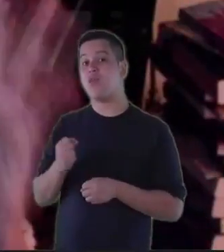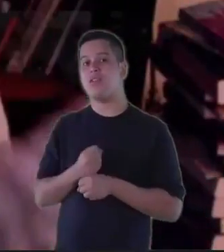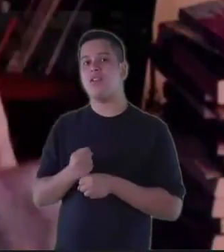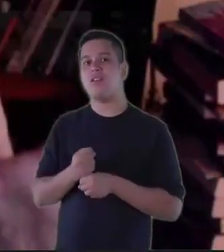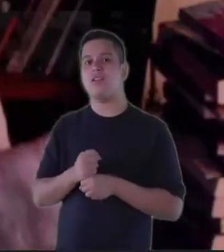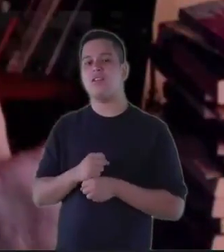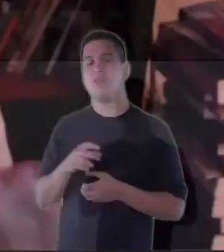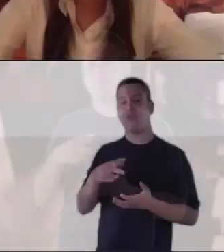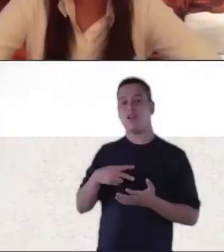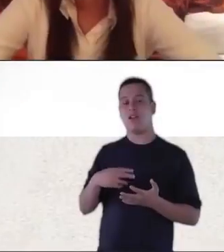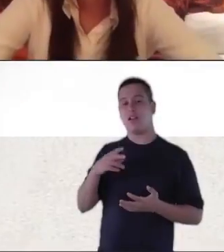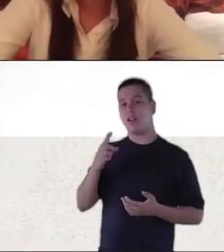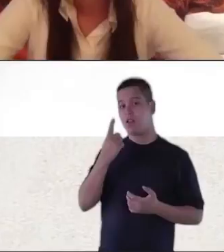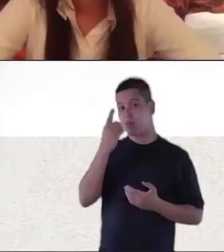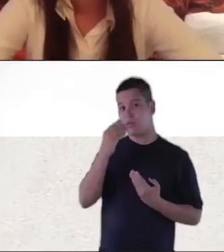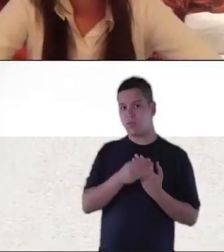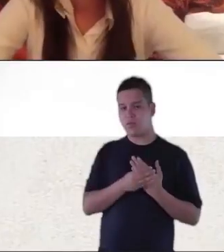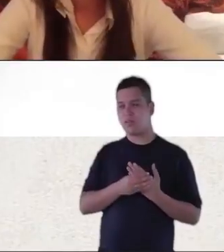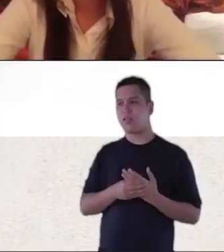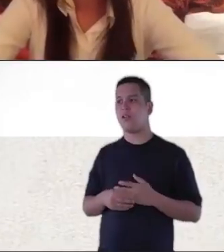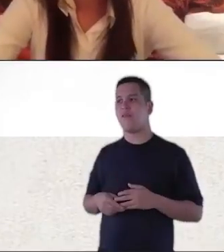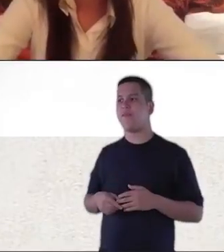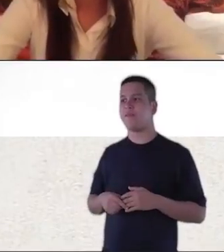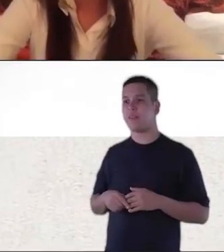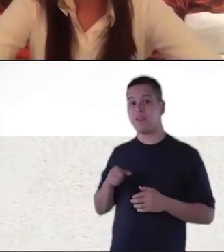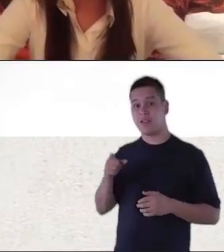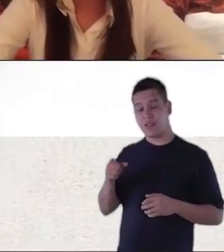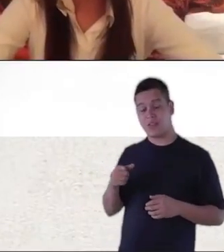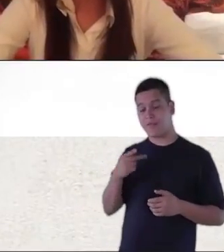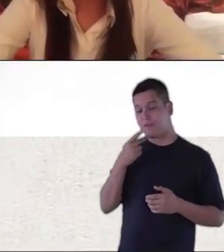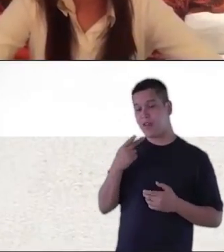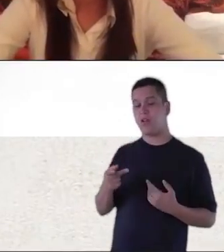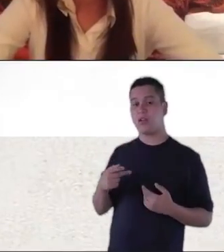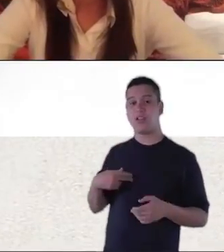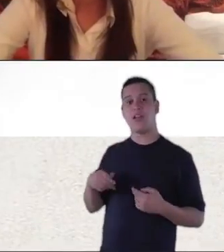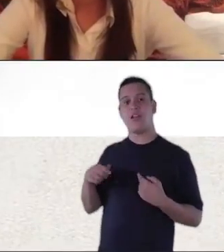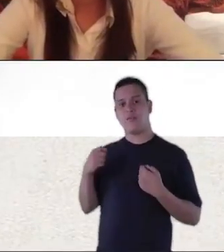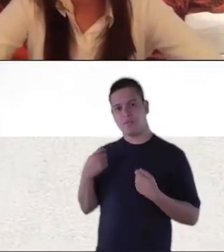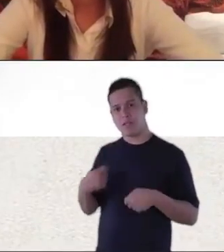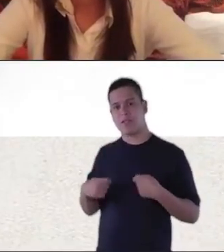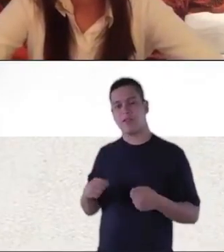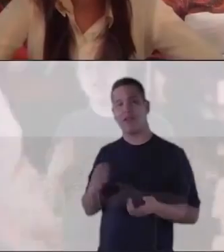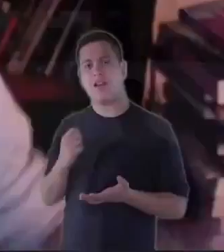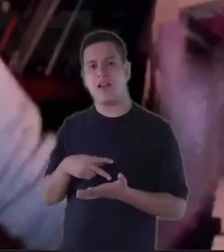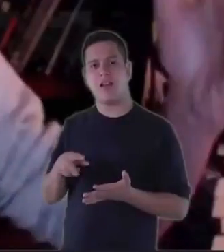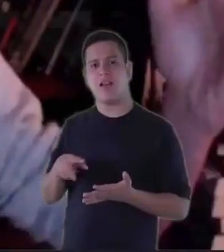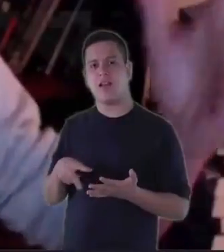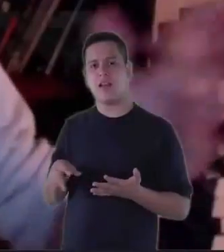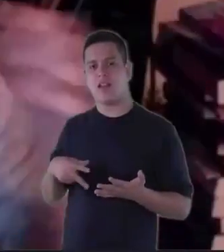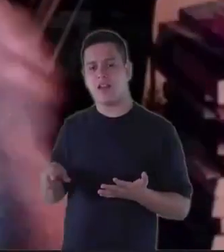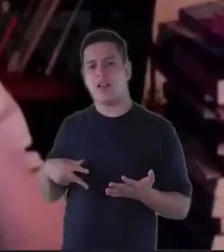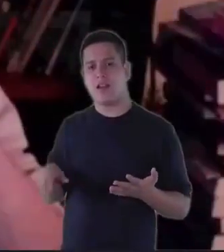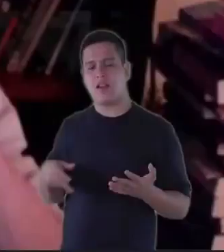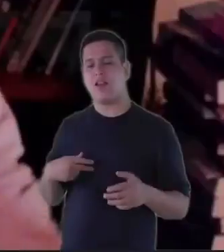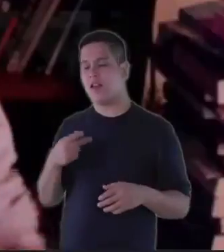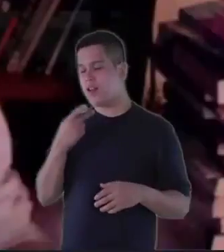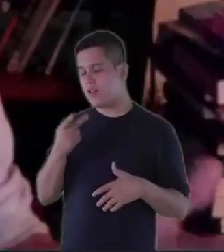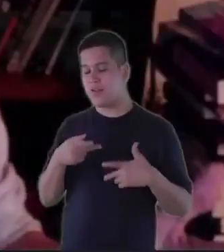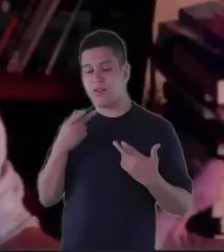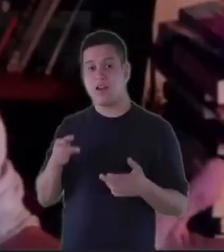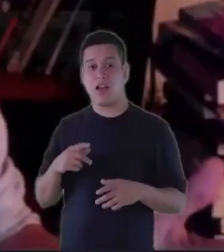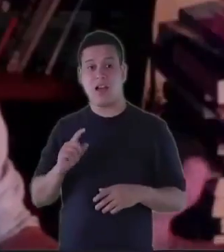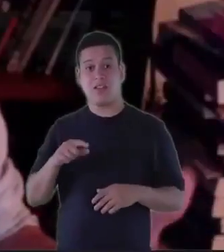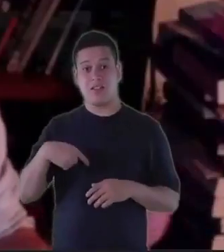ficou insistindo para mim, você tem que ler, tem que ler. Depois eu parei e li o Em Busca do Tempo Perdido, que